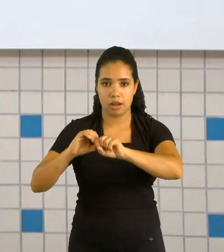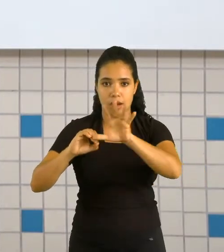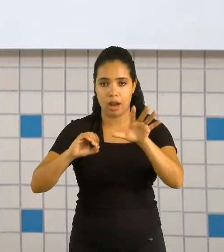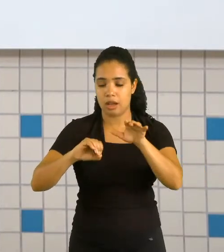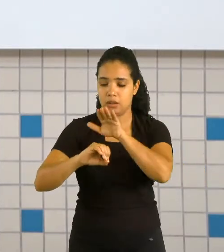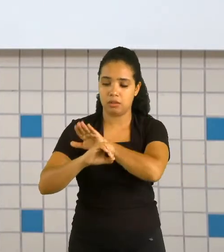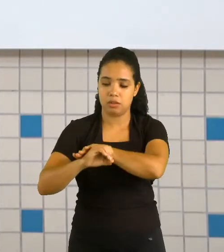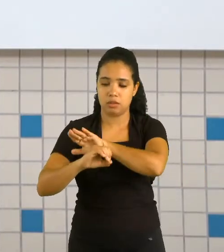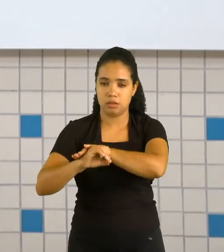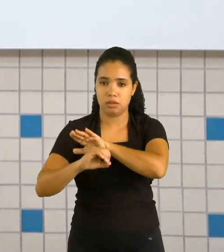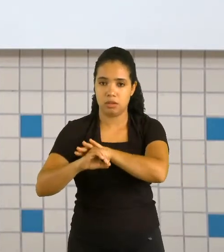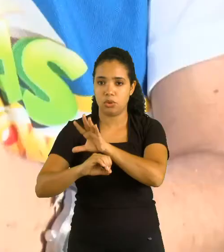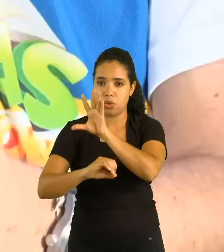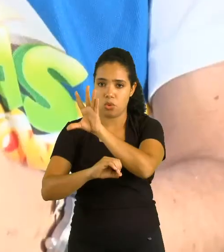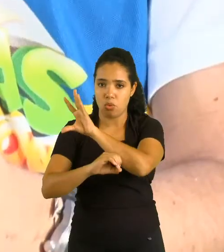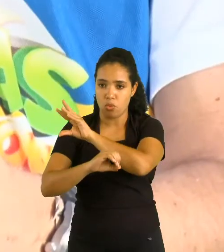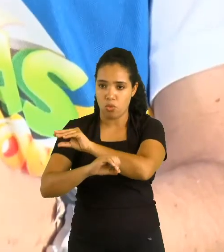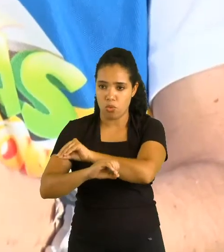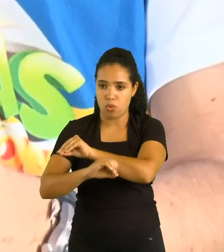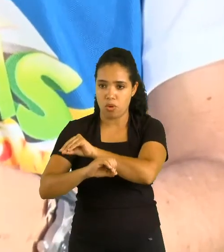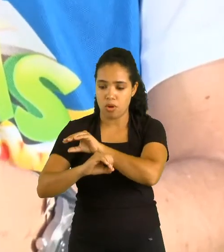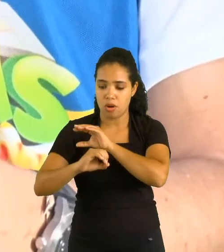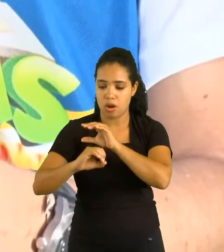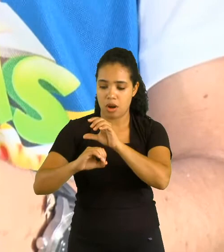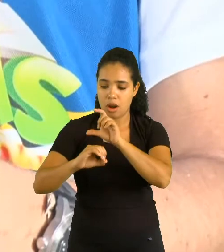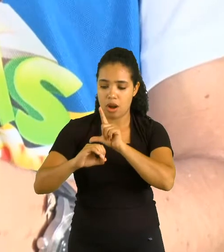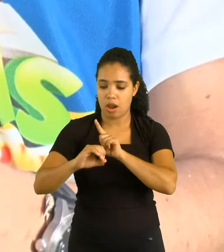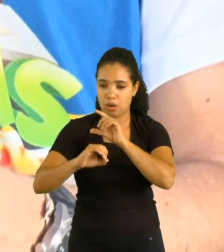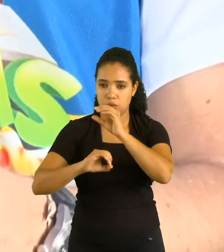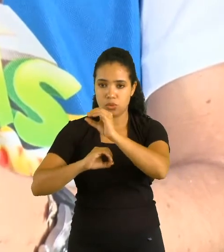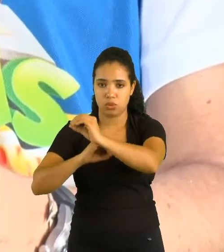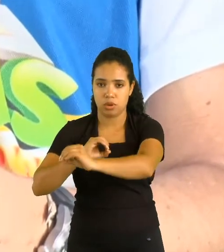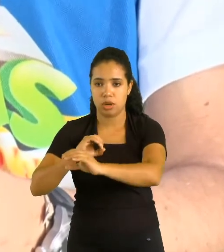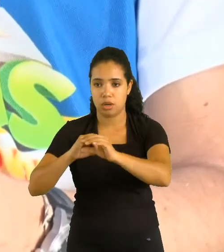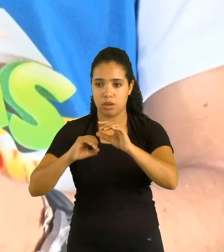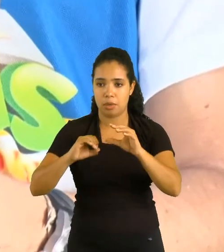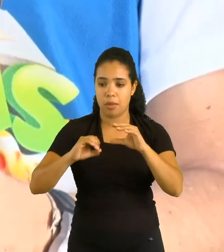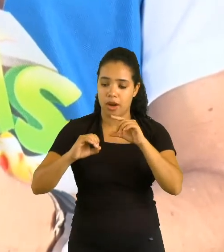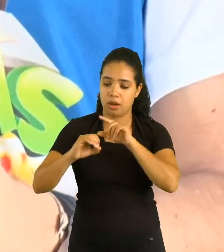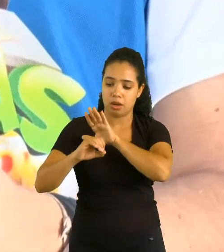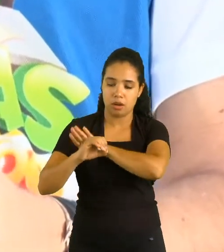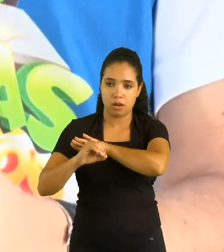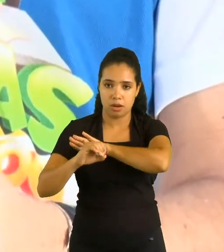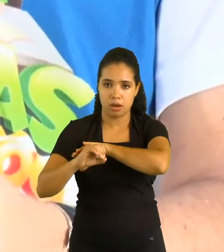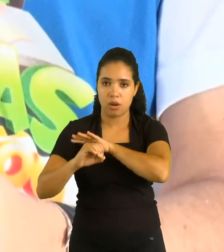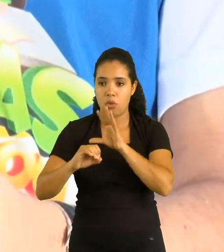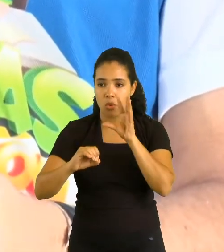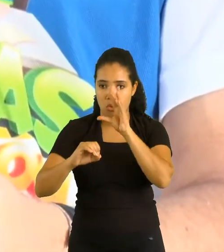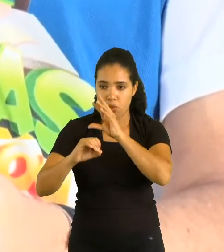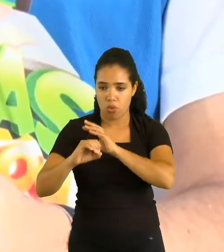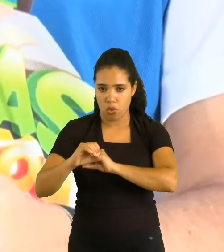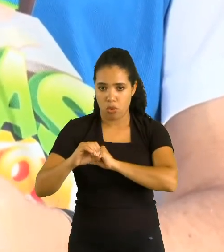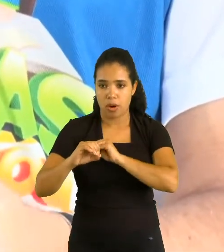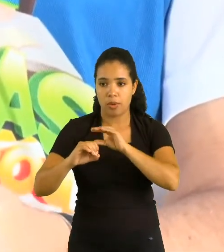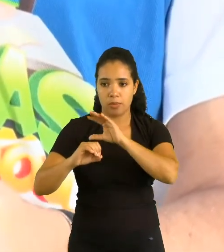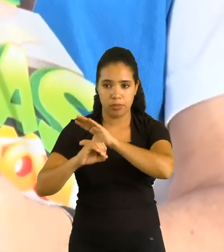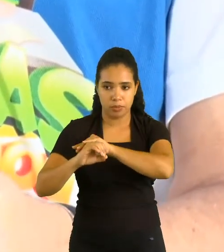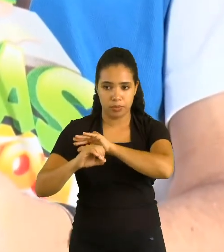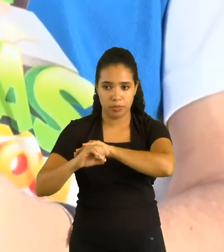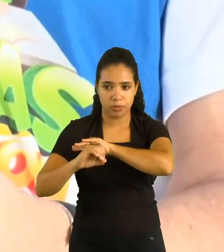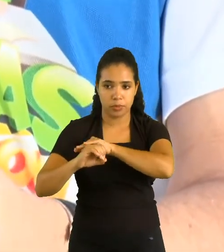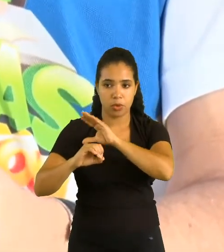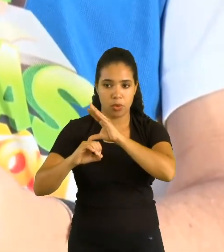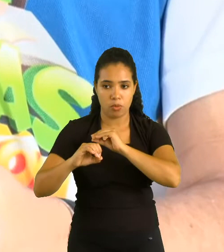para o leste, nem para o oeste. Já no Japão, vai estar tudo escuro. Já no